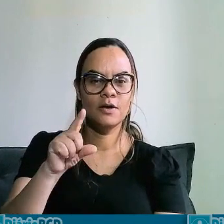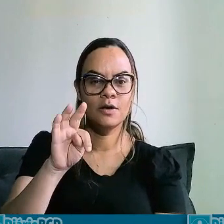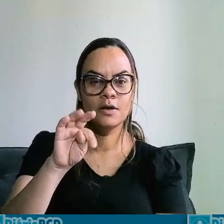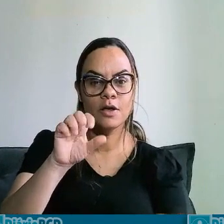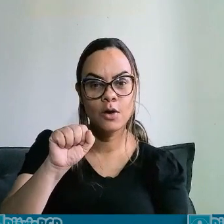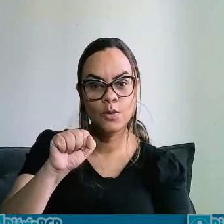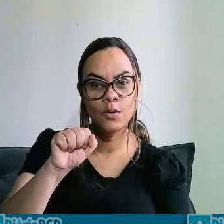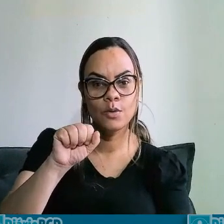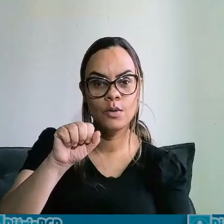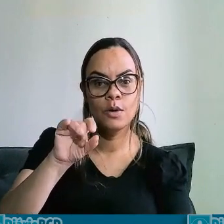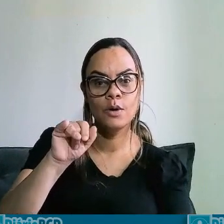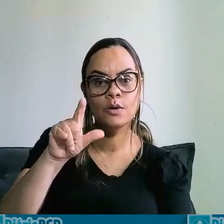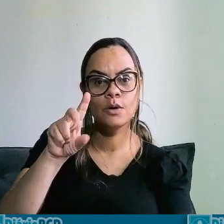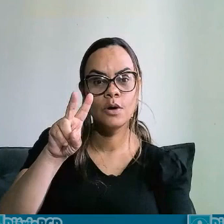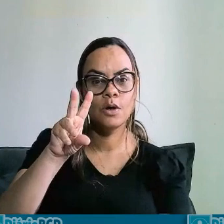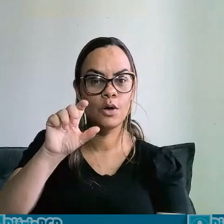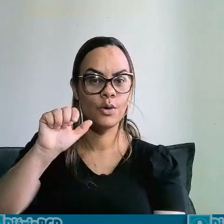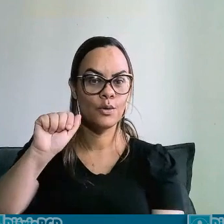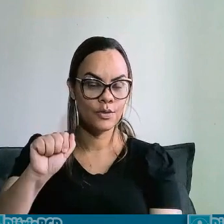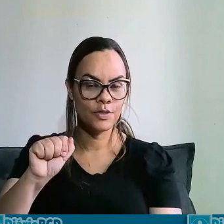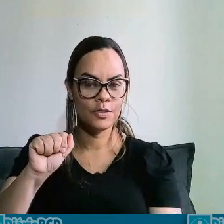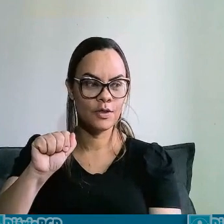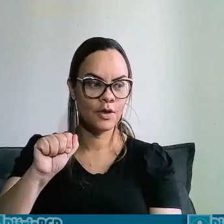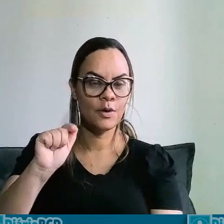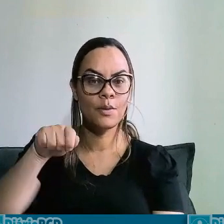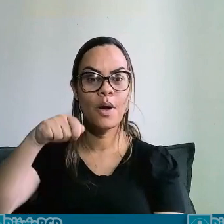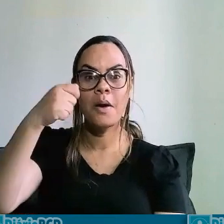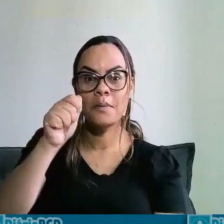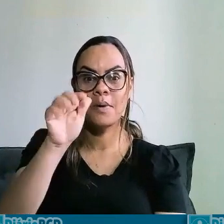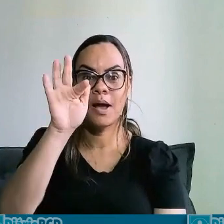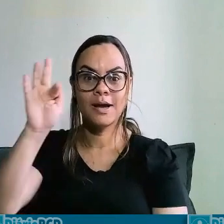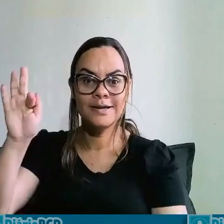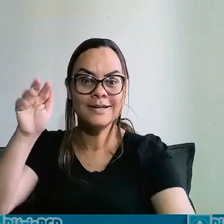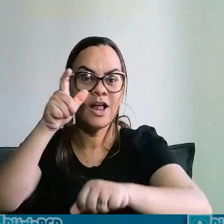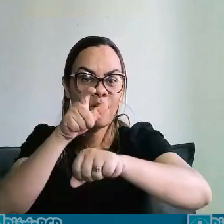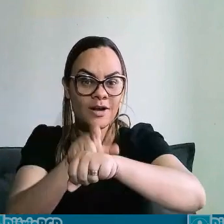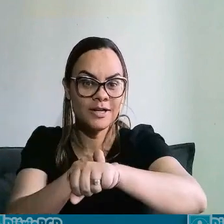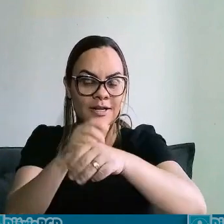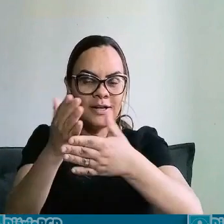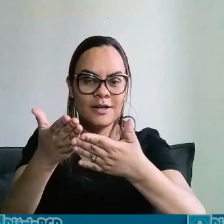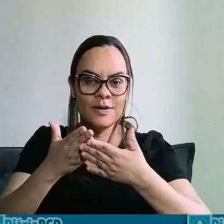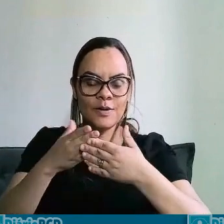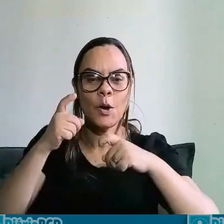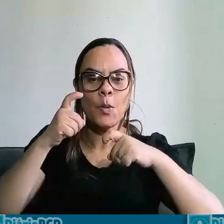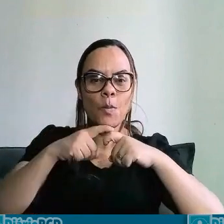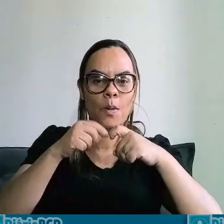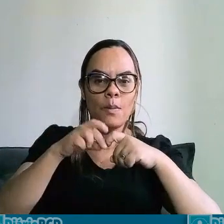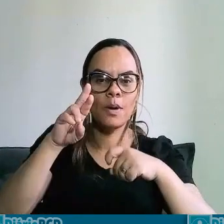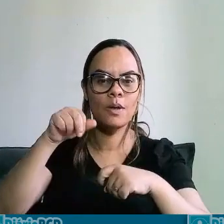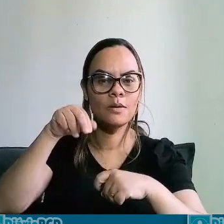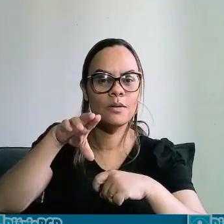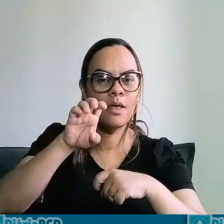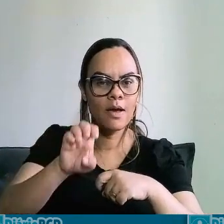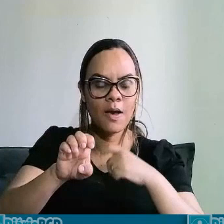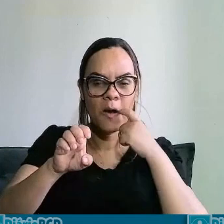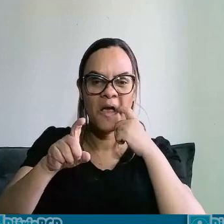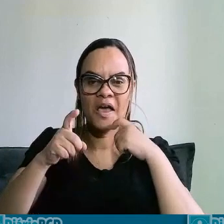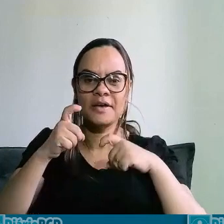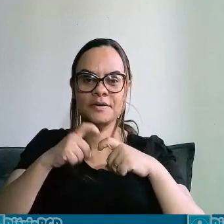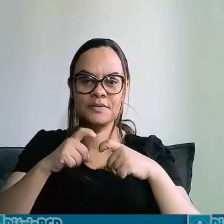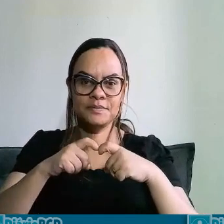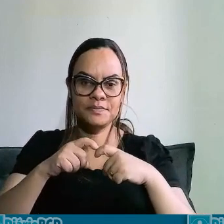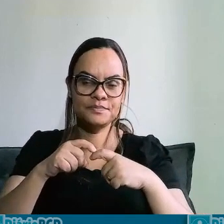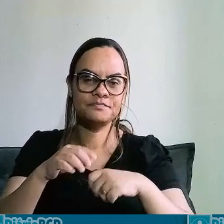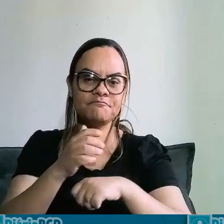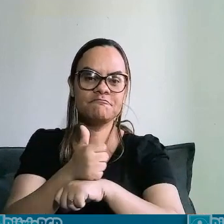nome do Faustão é Fausto Silva. Oi, Faustão. E o nosso convidado é o Dr. René Santos Neto, médico,